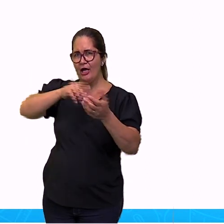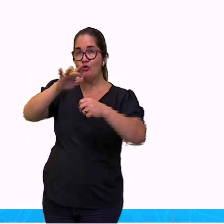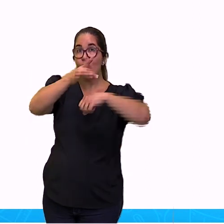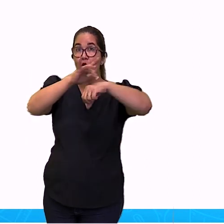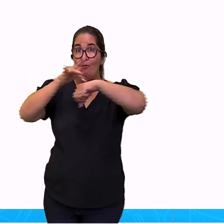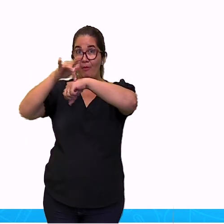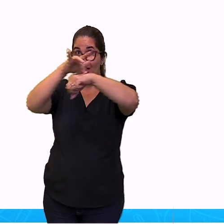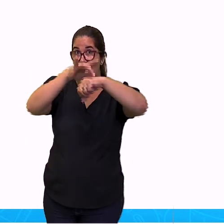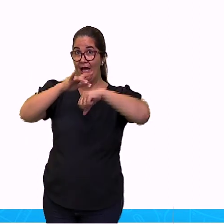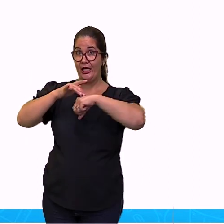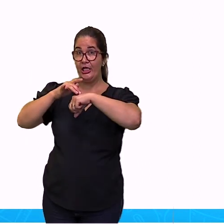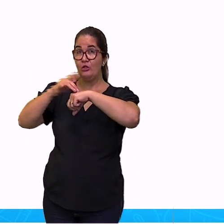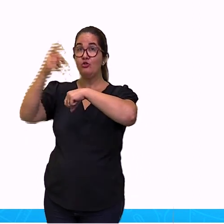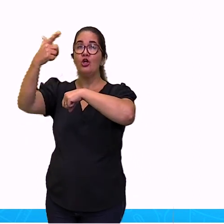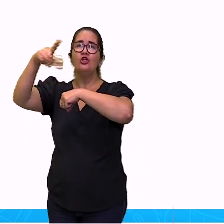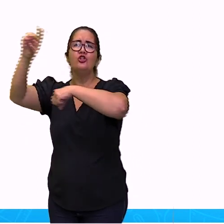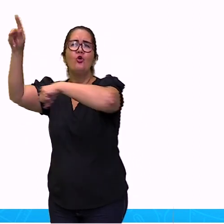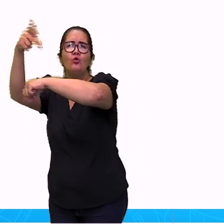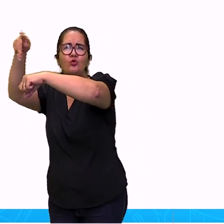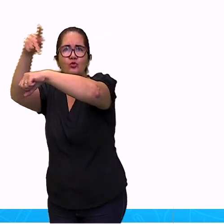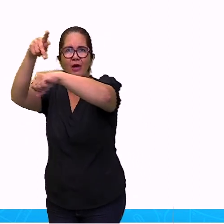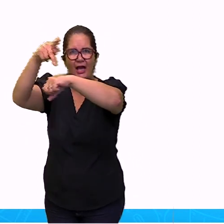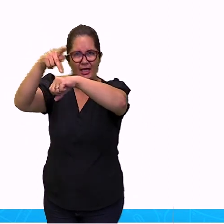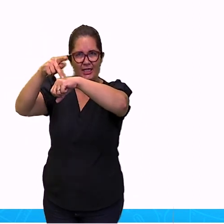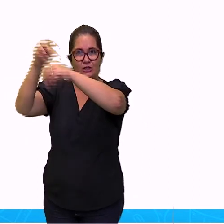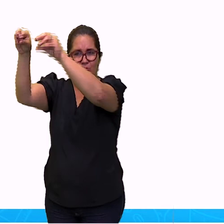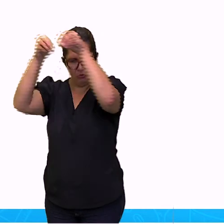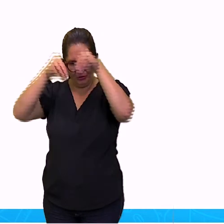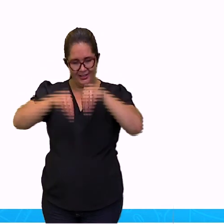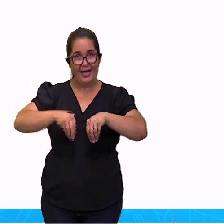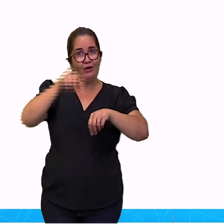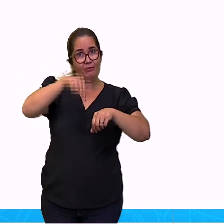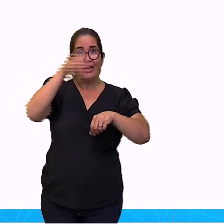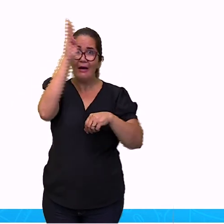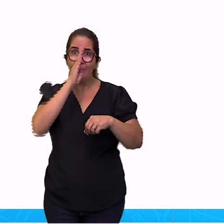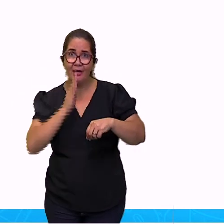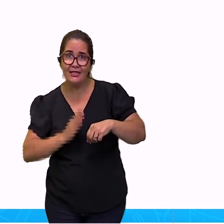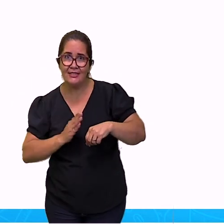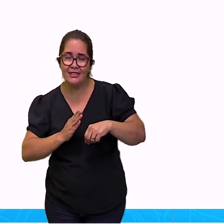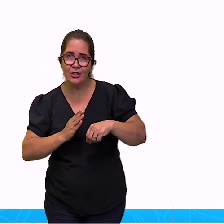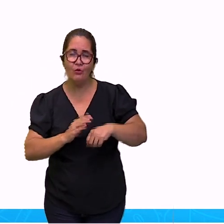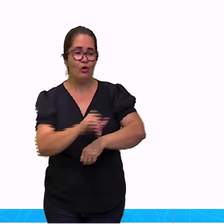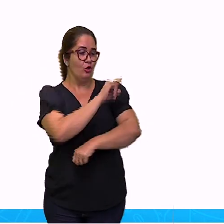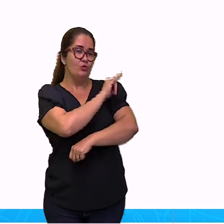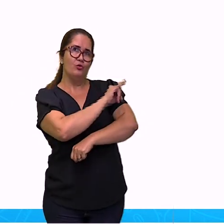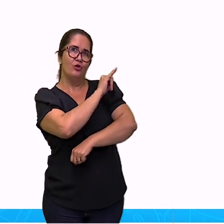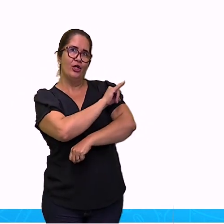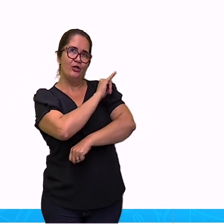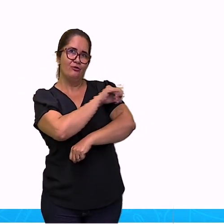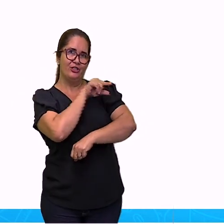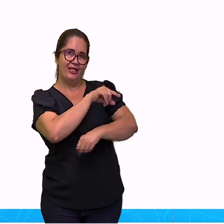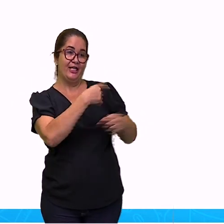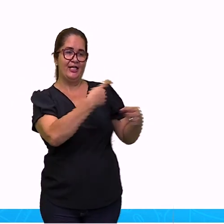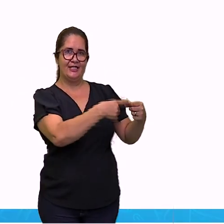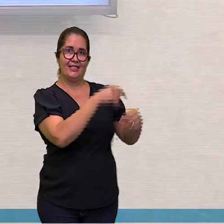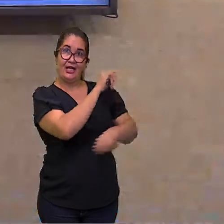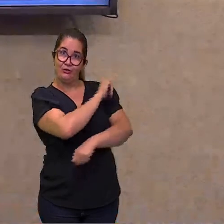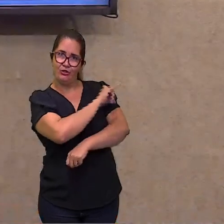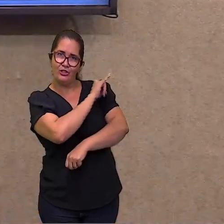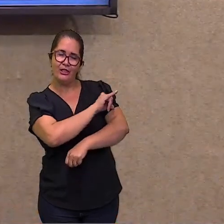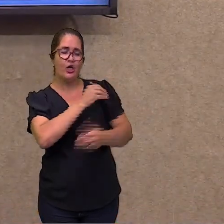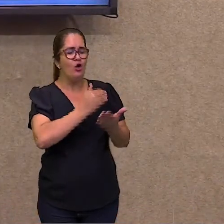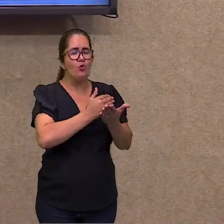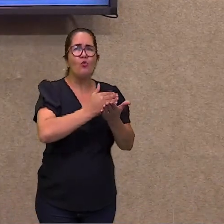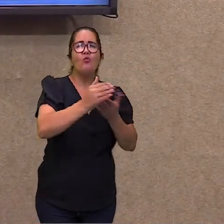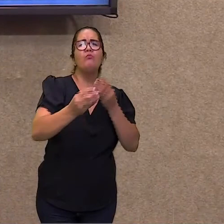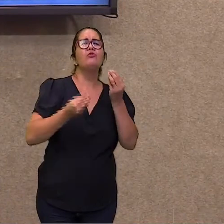importantes companhias europeias, se instalaram no Rio de Janeiro. E foi aí que começou tudo em relação ao primeiro balé no Brasil,